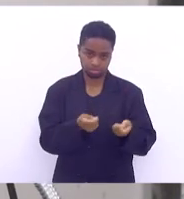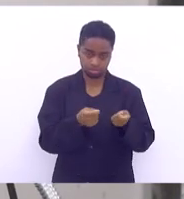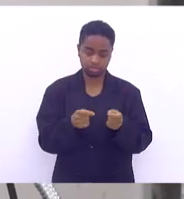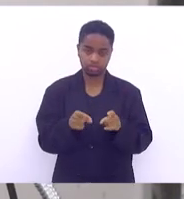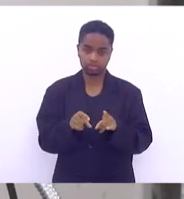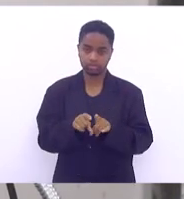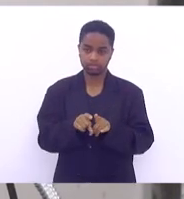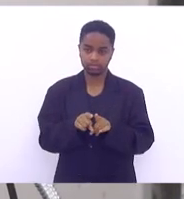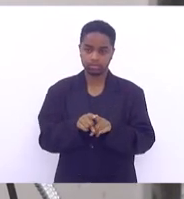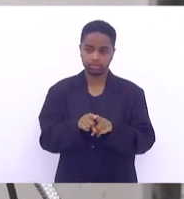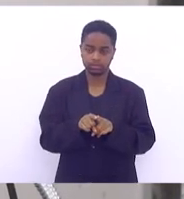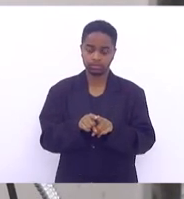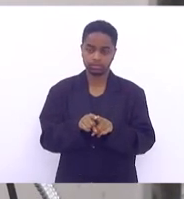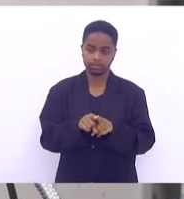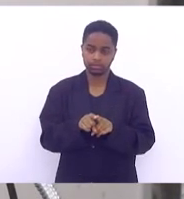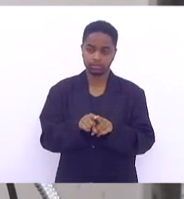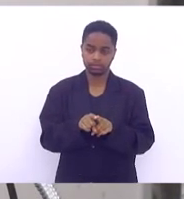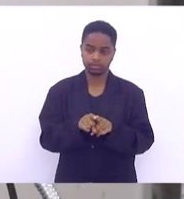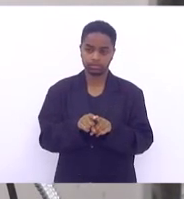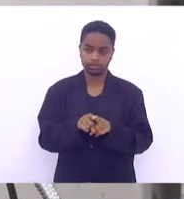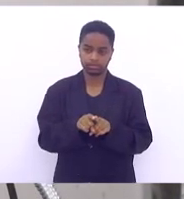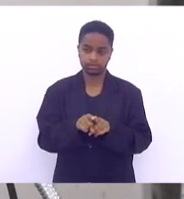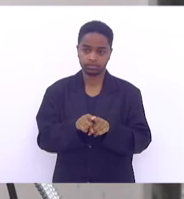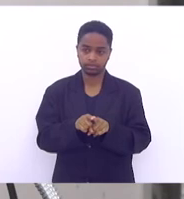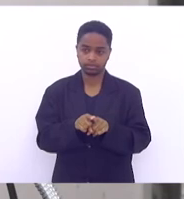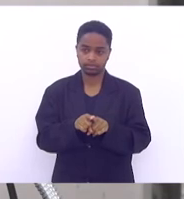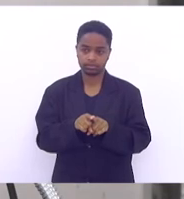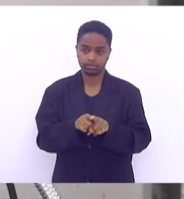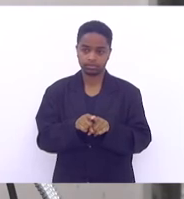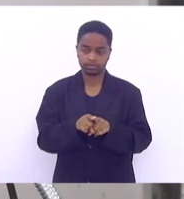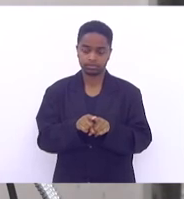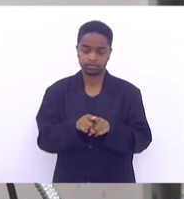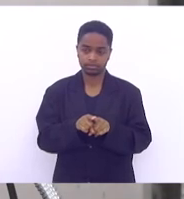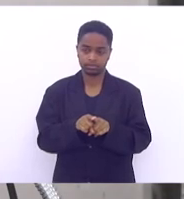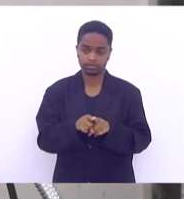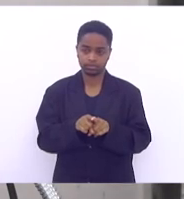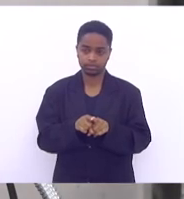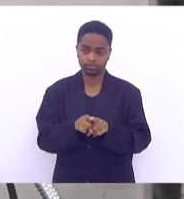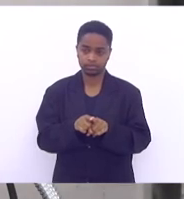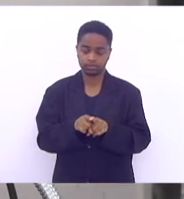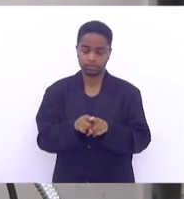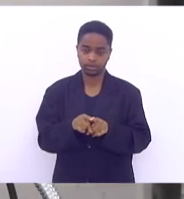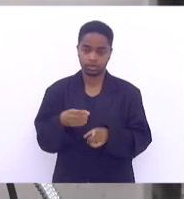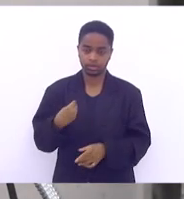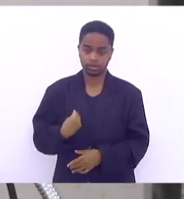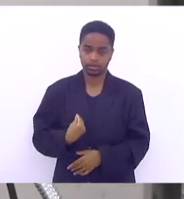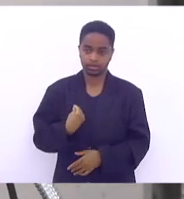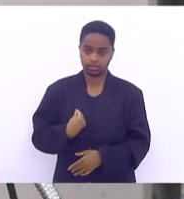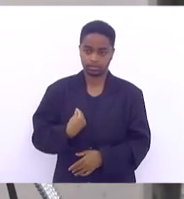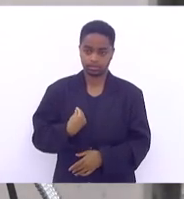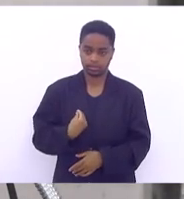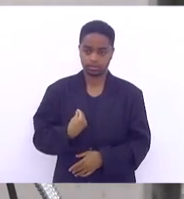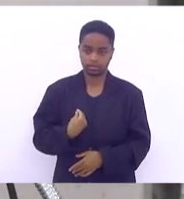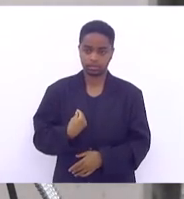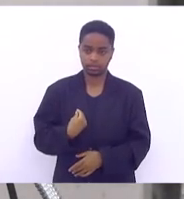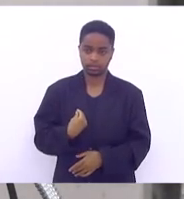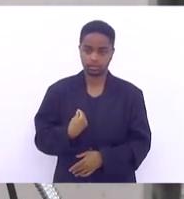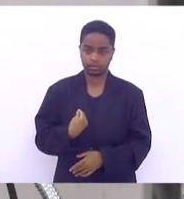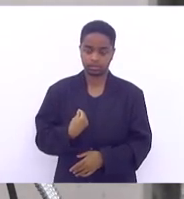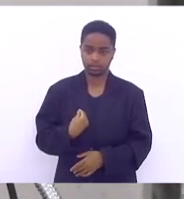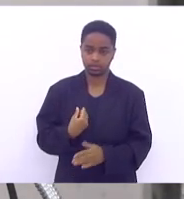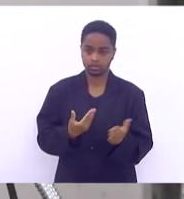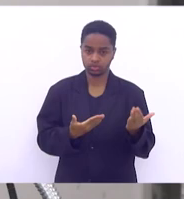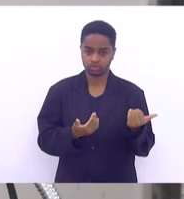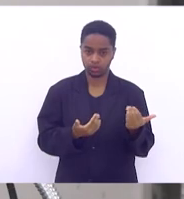deputado Mink e deputado De La Rolle. E há também a presença do Parlamento